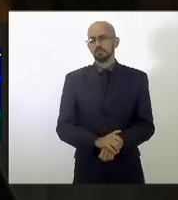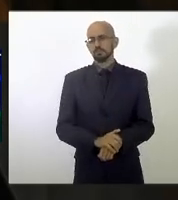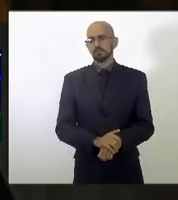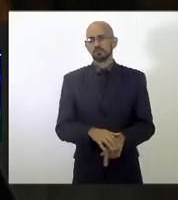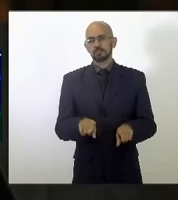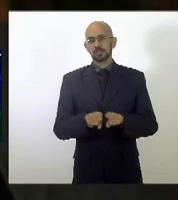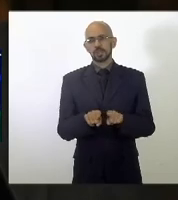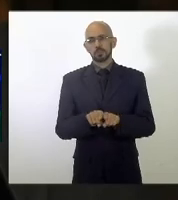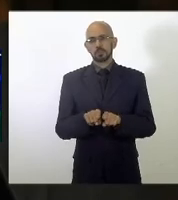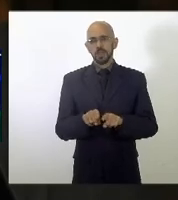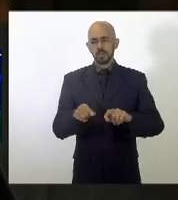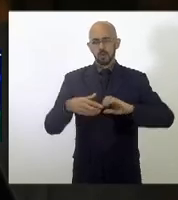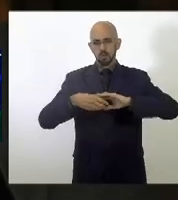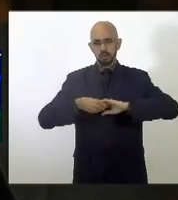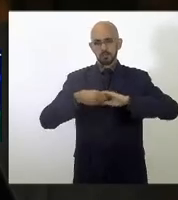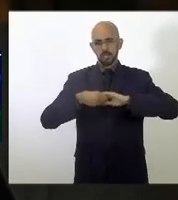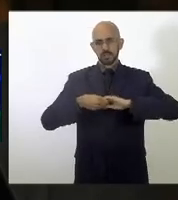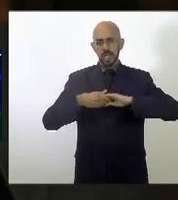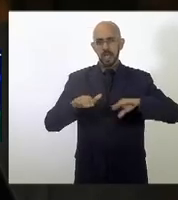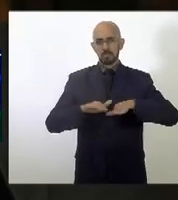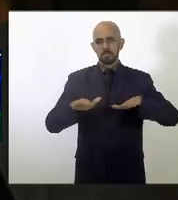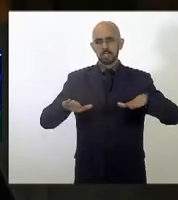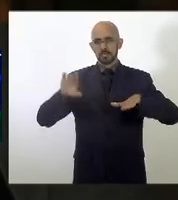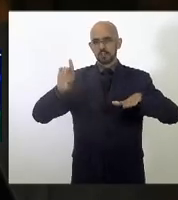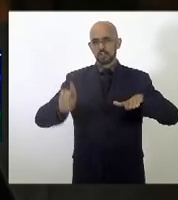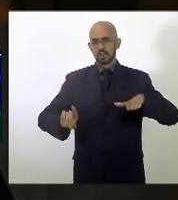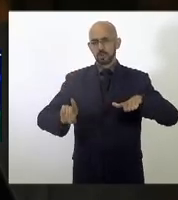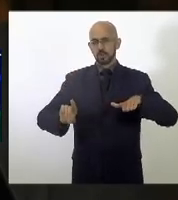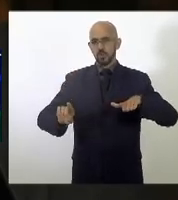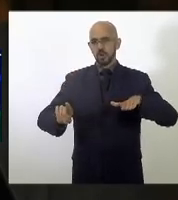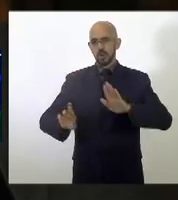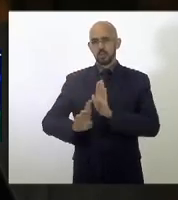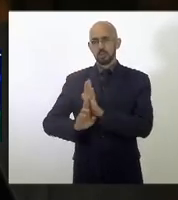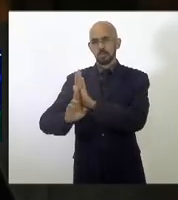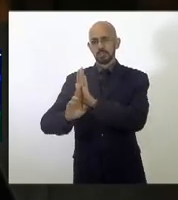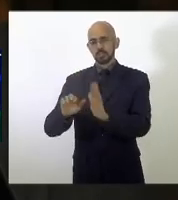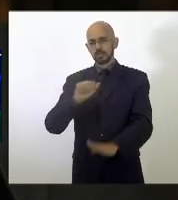saudar a mesa diretora na pessoa do nosso presidente André Siciliano,